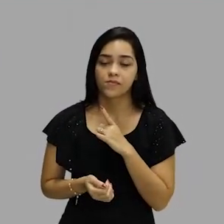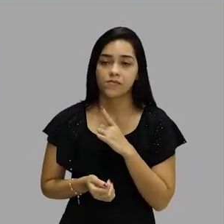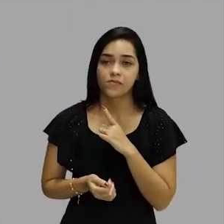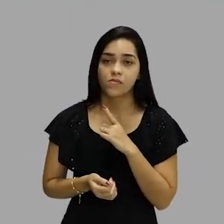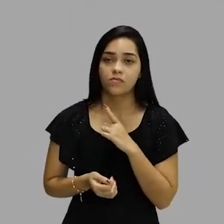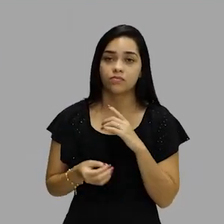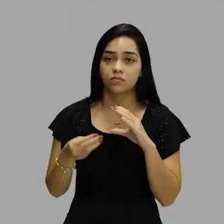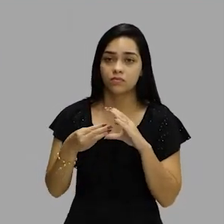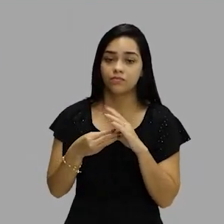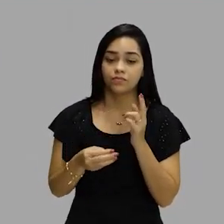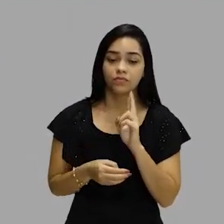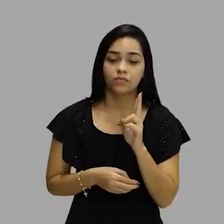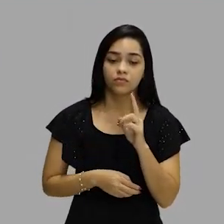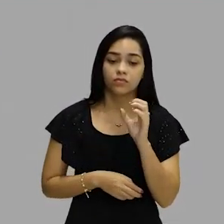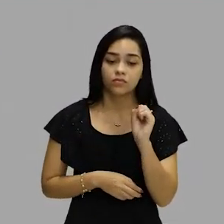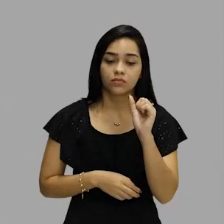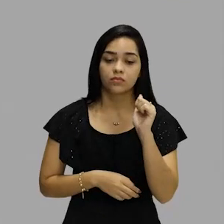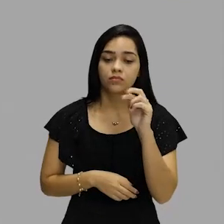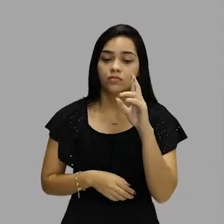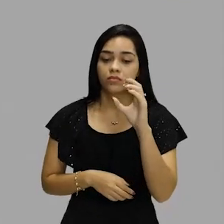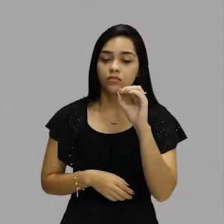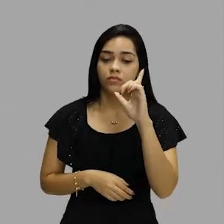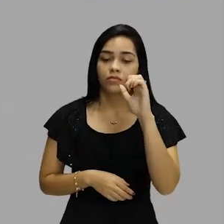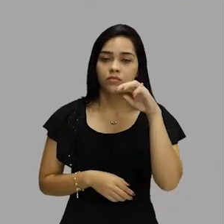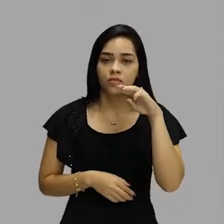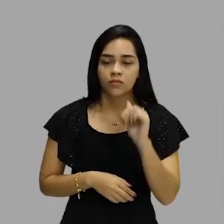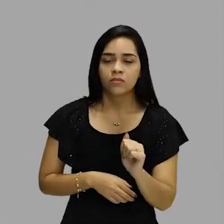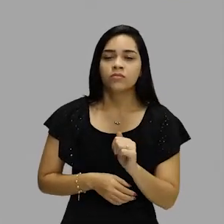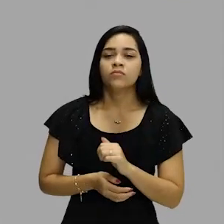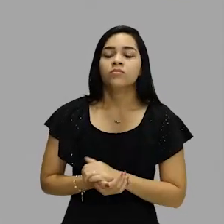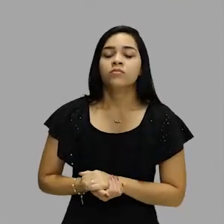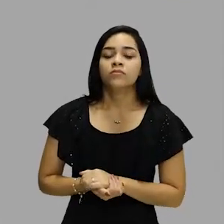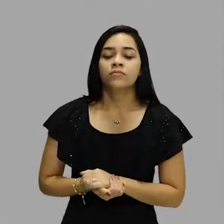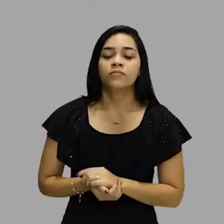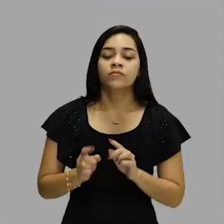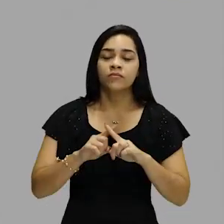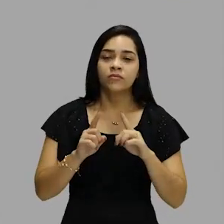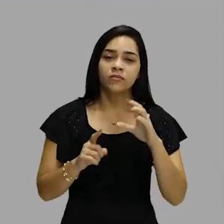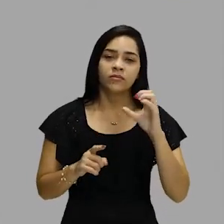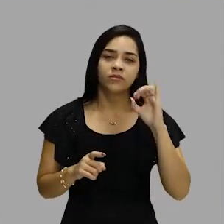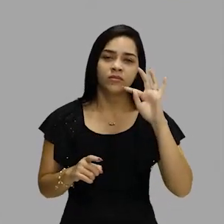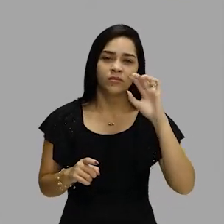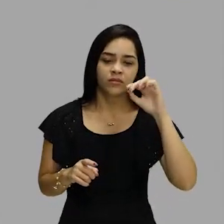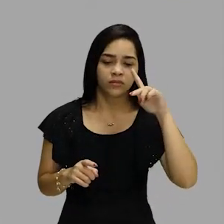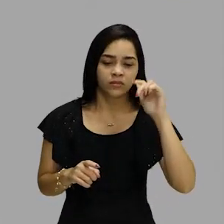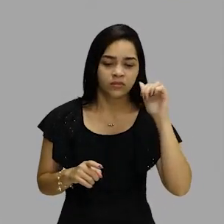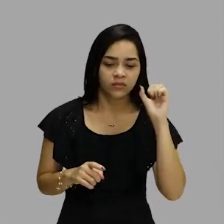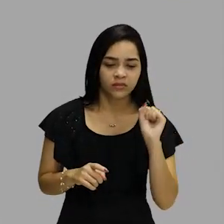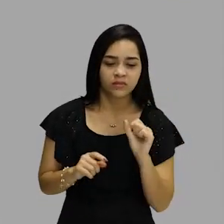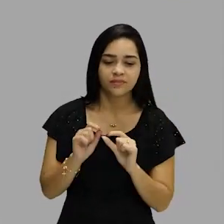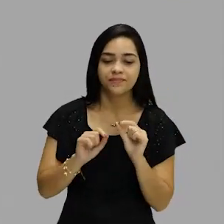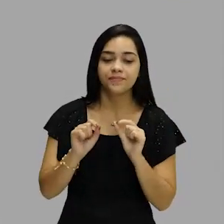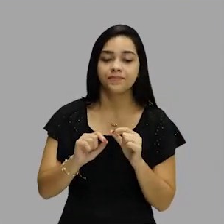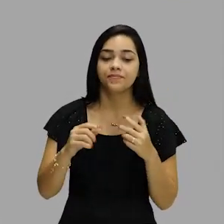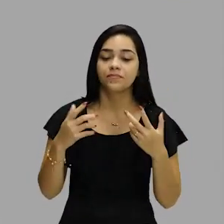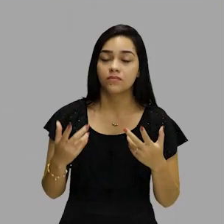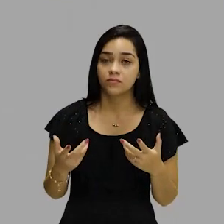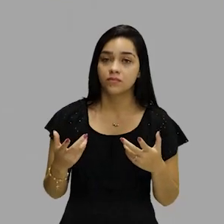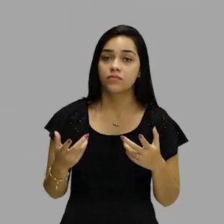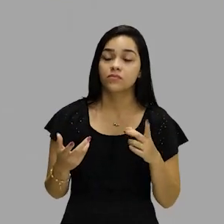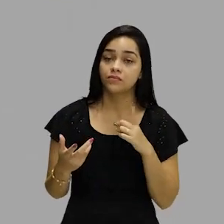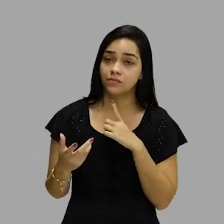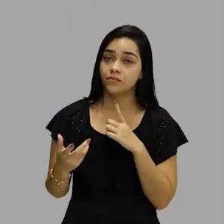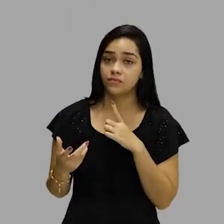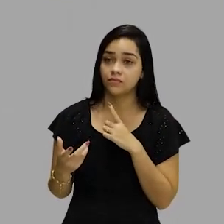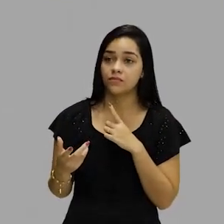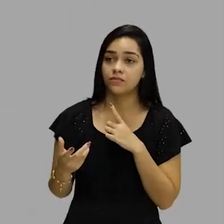na célula muscular é chamada de sarcolema. Na célula muscular, o citoplasma,